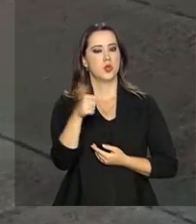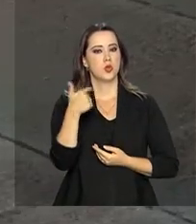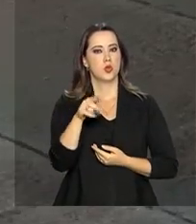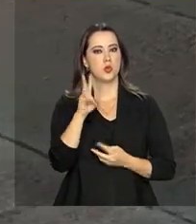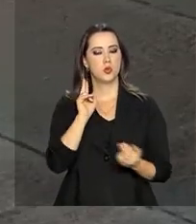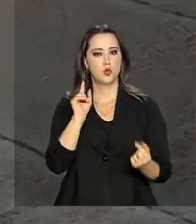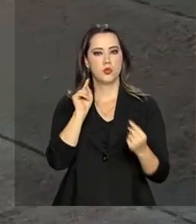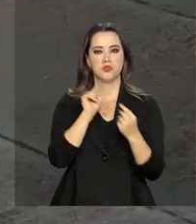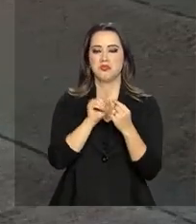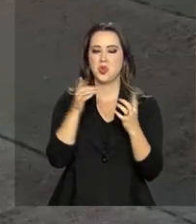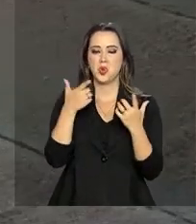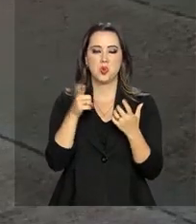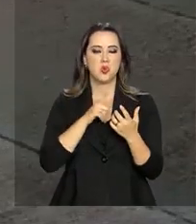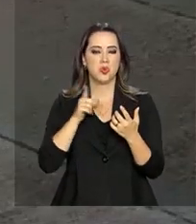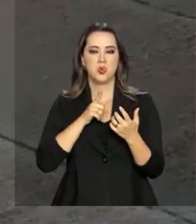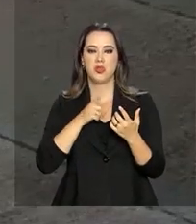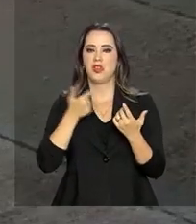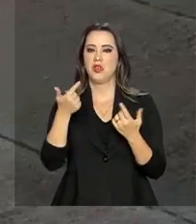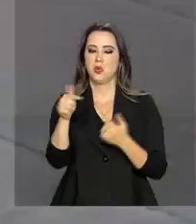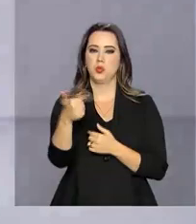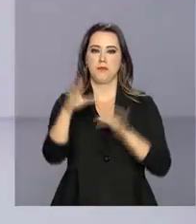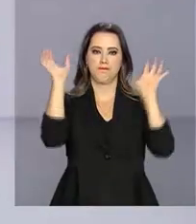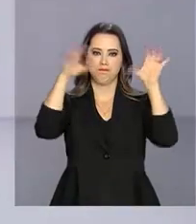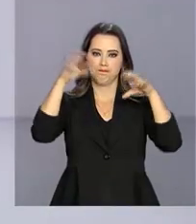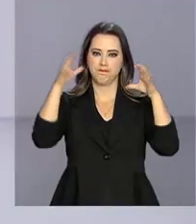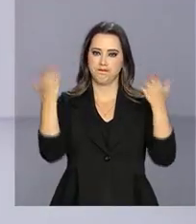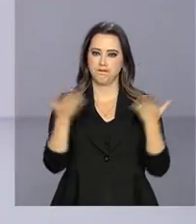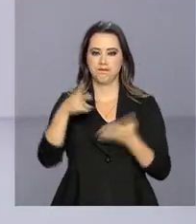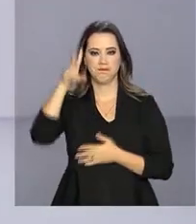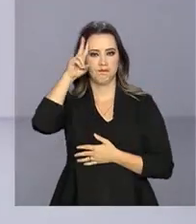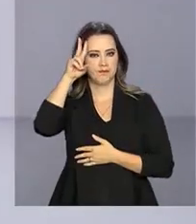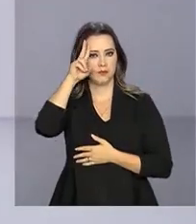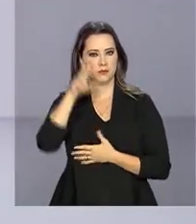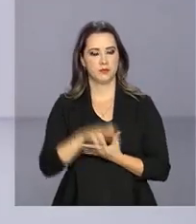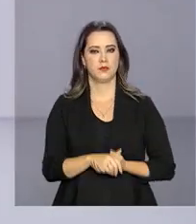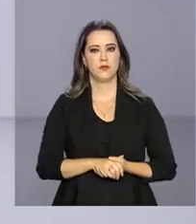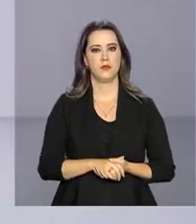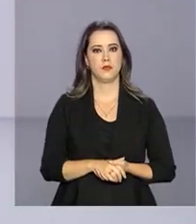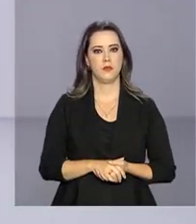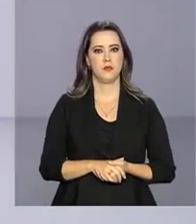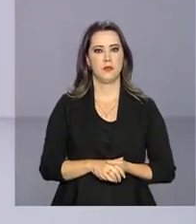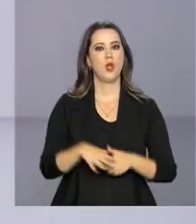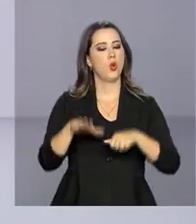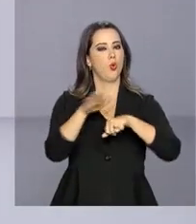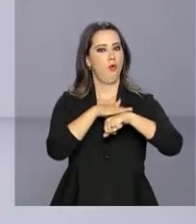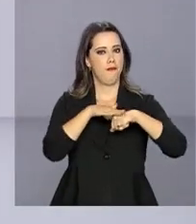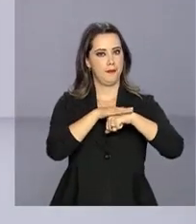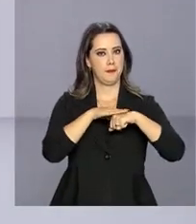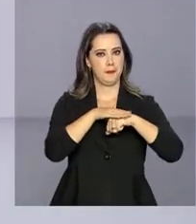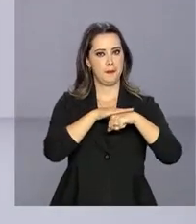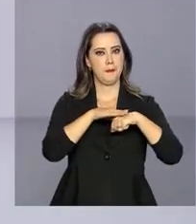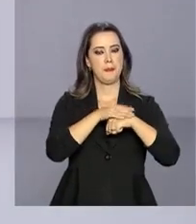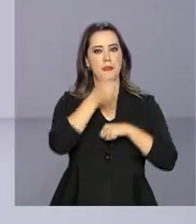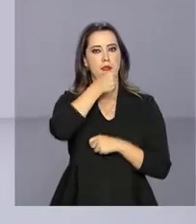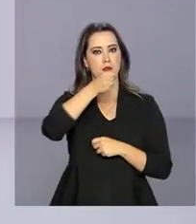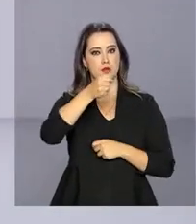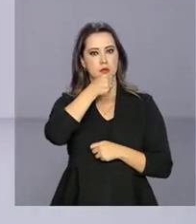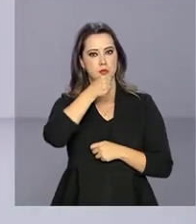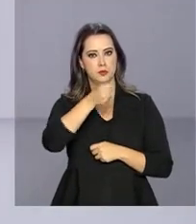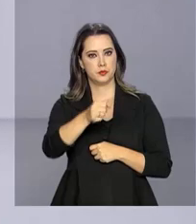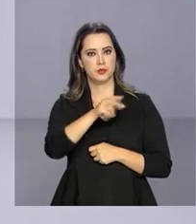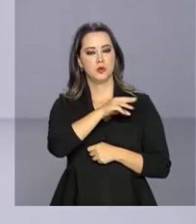de chuva para esta segunda feira e agora há pouco em conversa com jornalistas no palácio do planalto